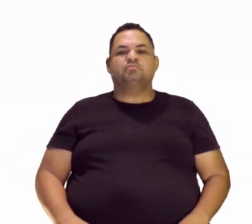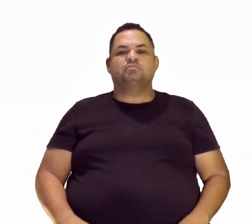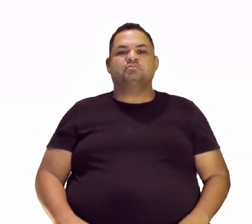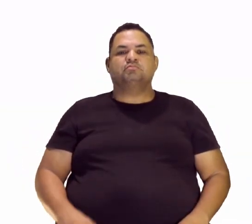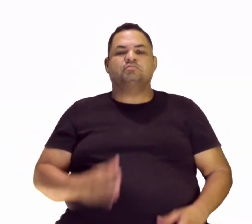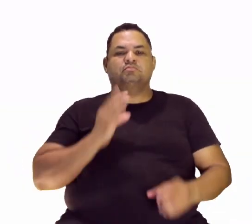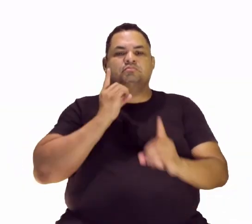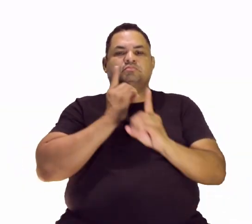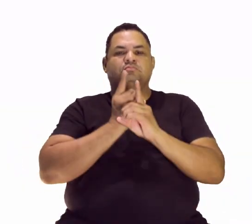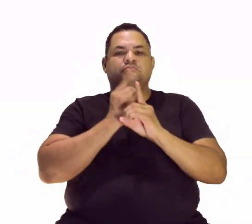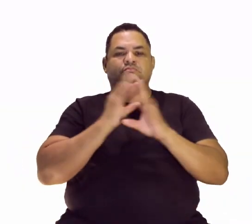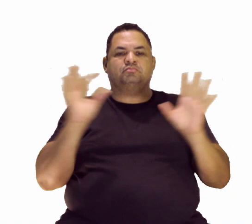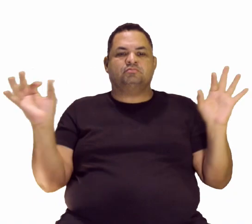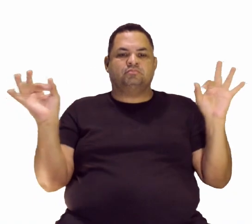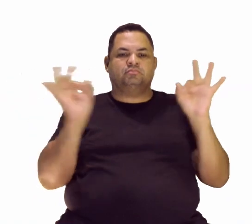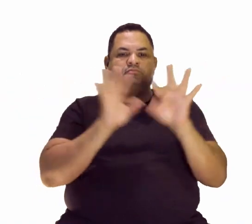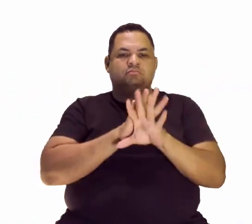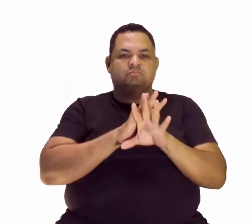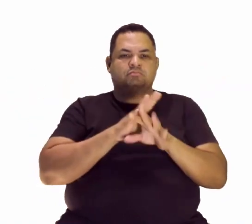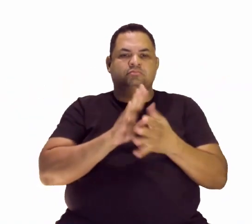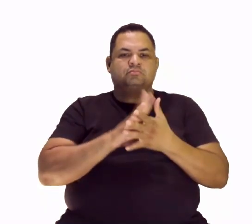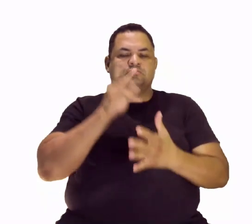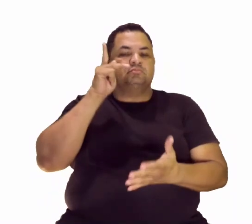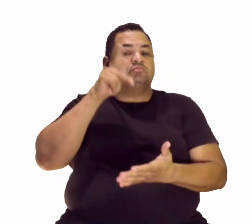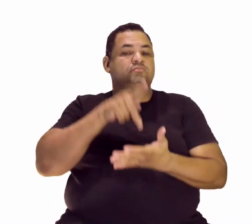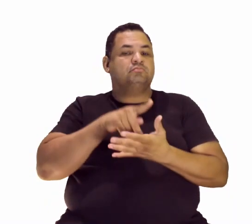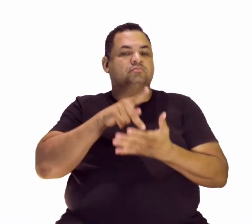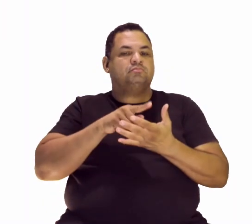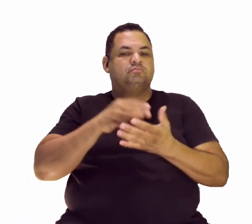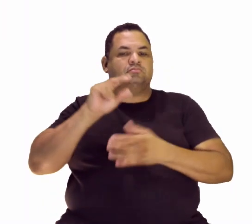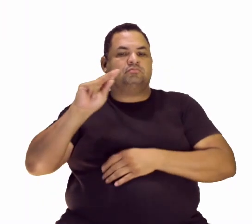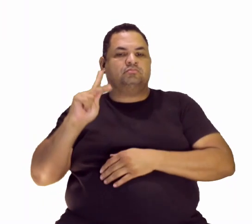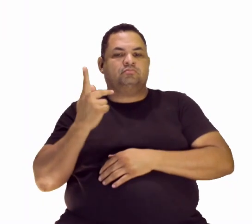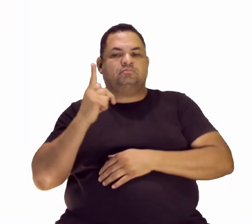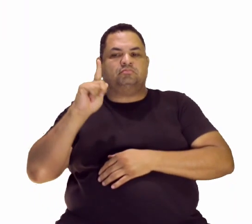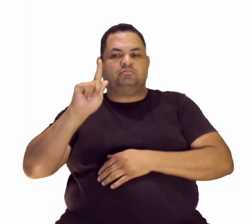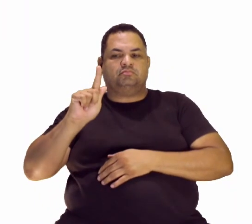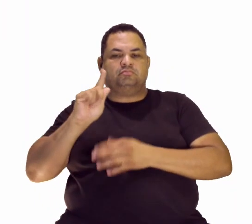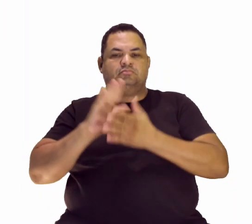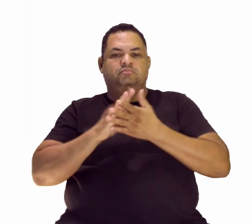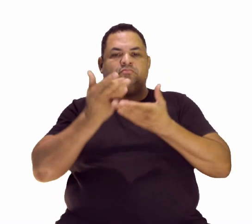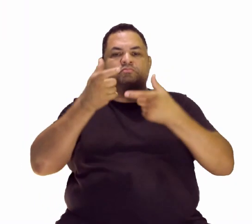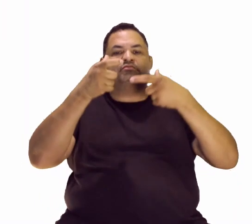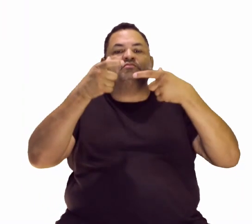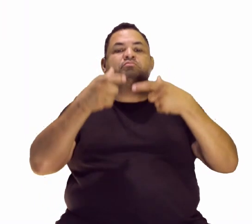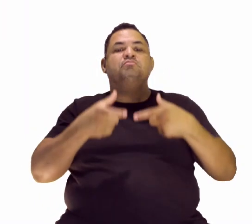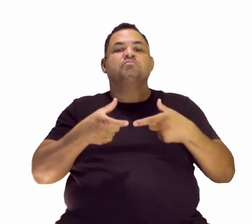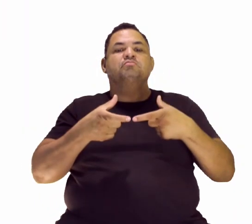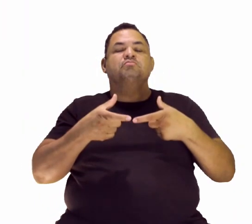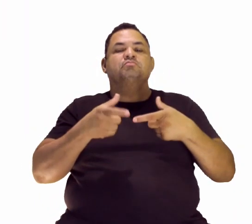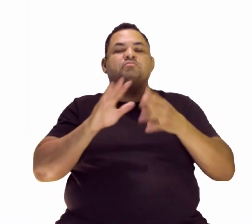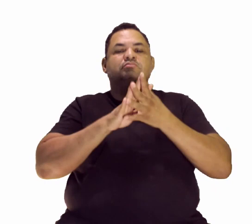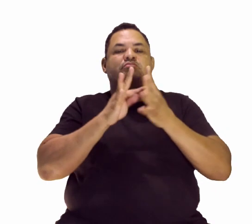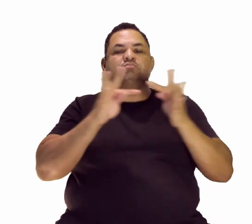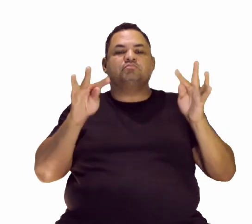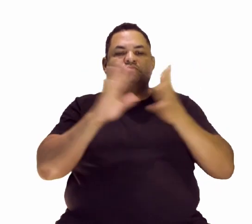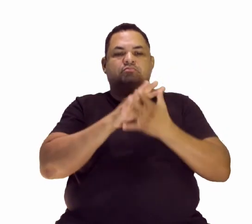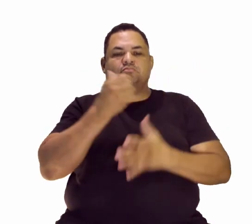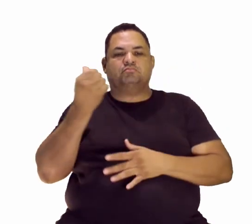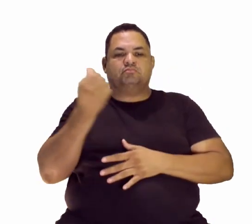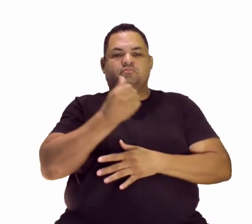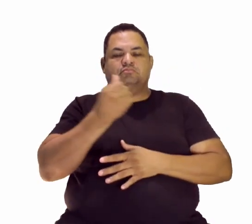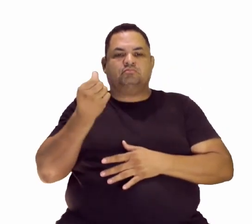você chega à conclusão de que realmente o mercúrio está localizado no sexto